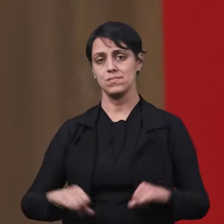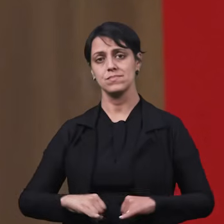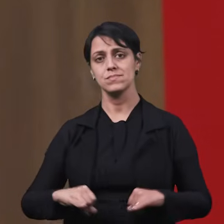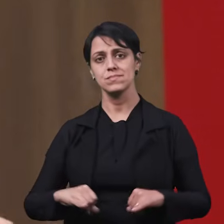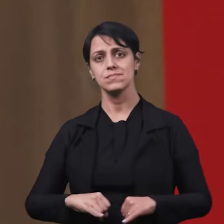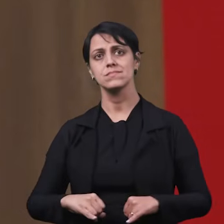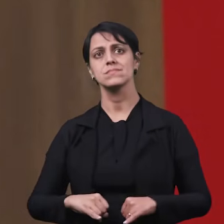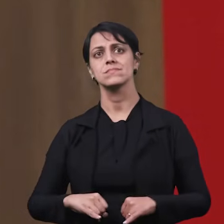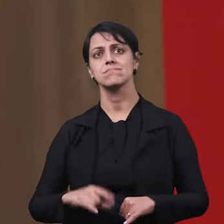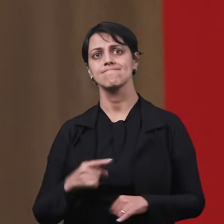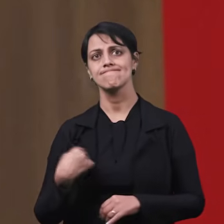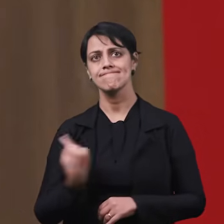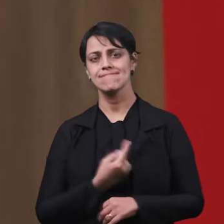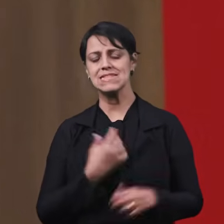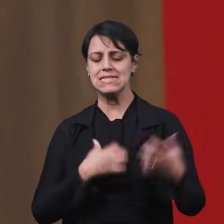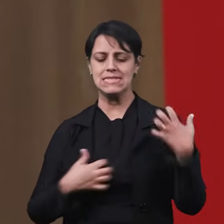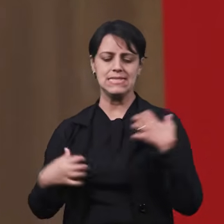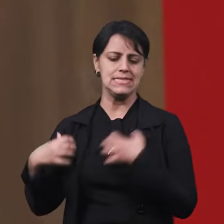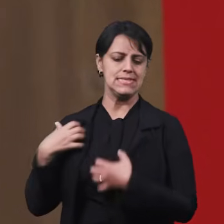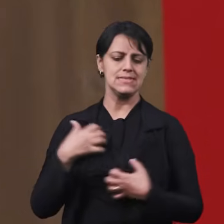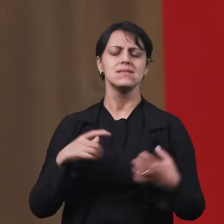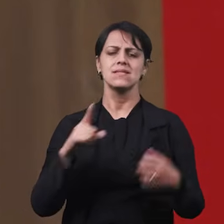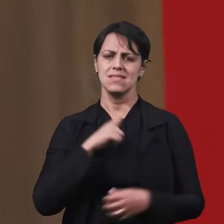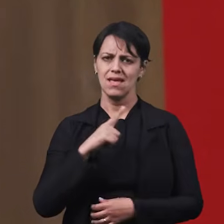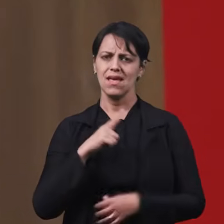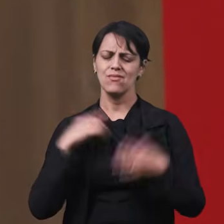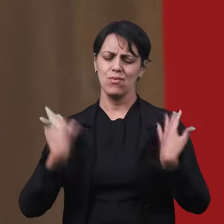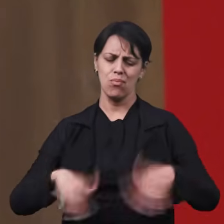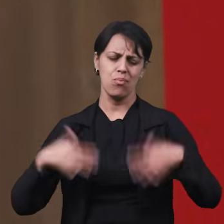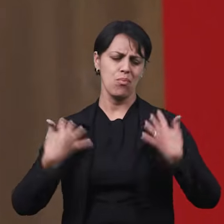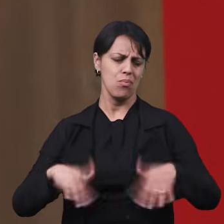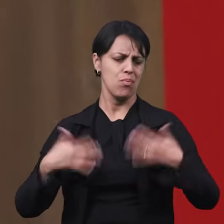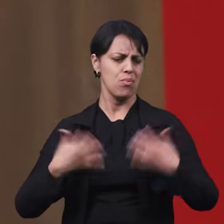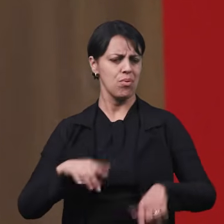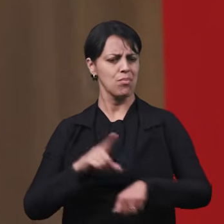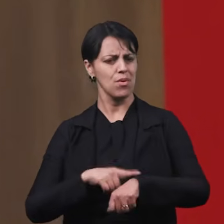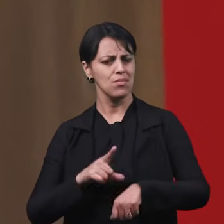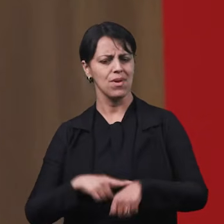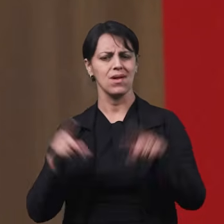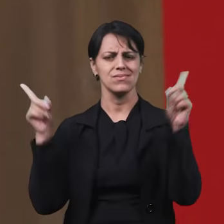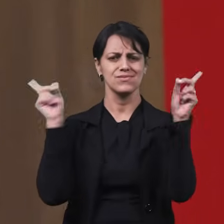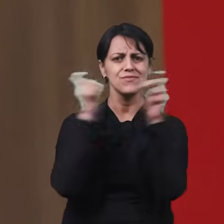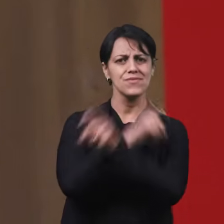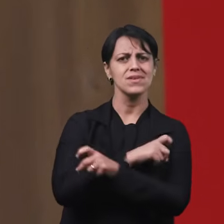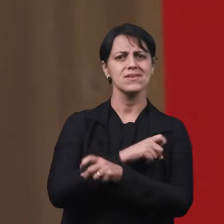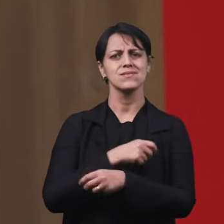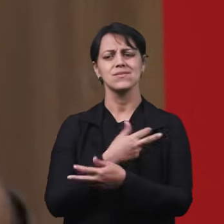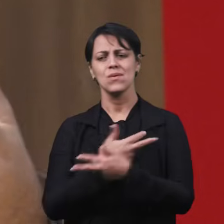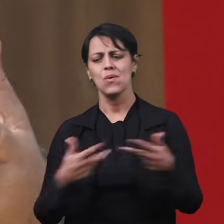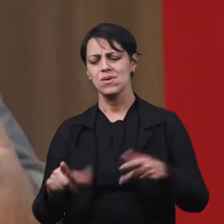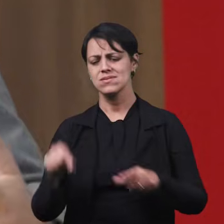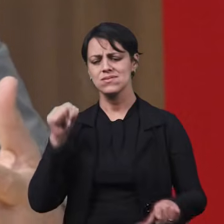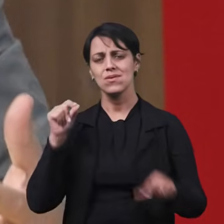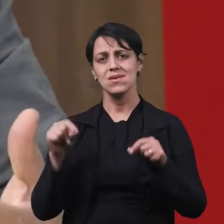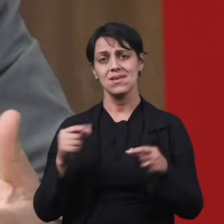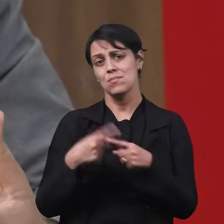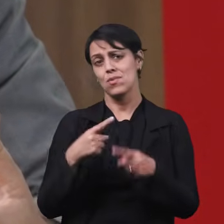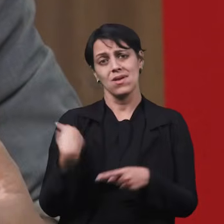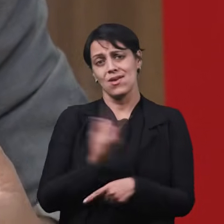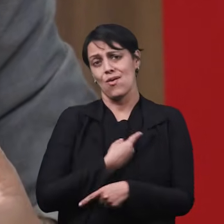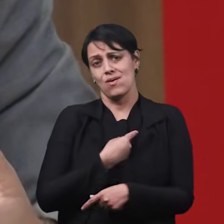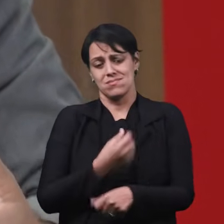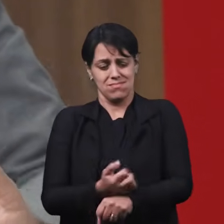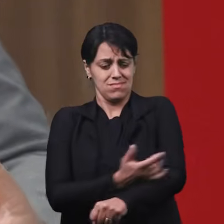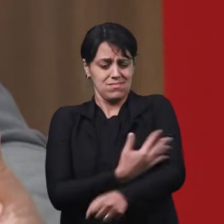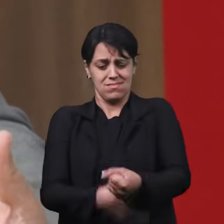A gente teve também as nossas aflições, aqueles momentos internos as decisões. Nós somos seres